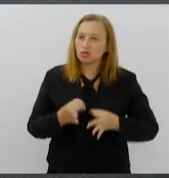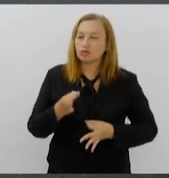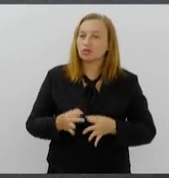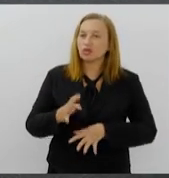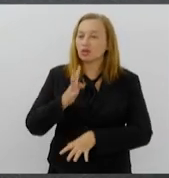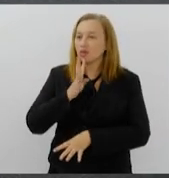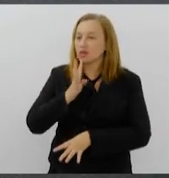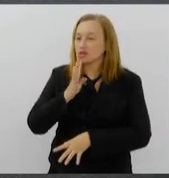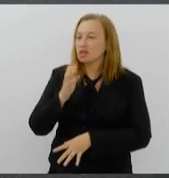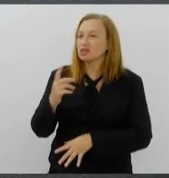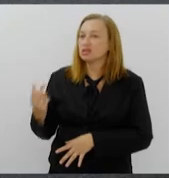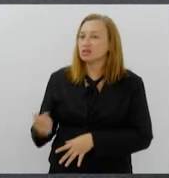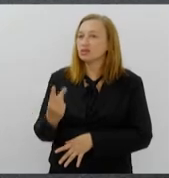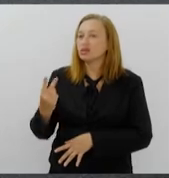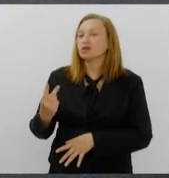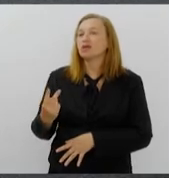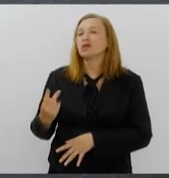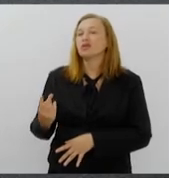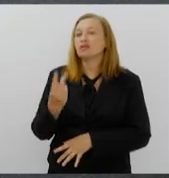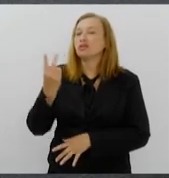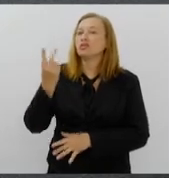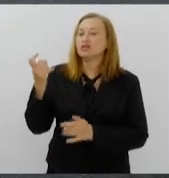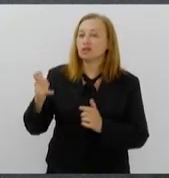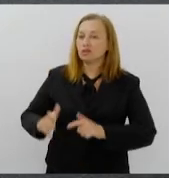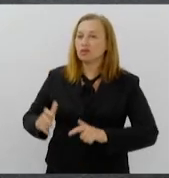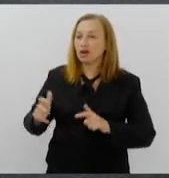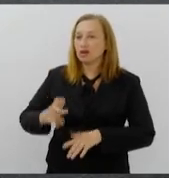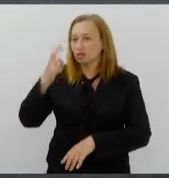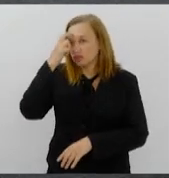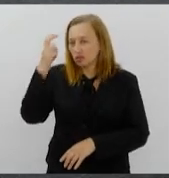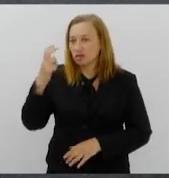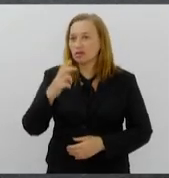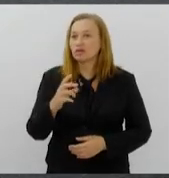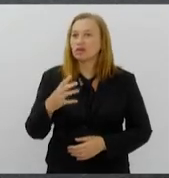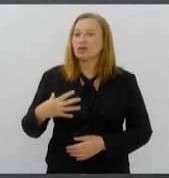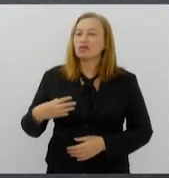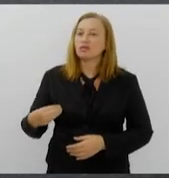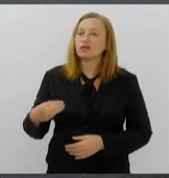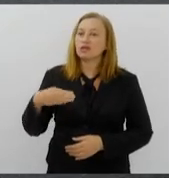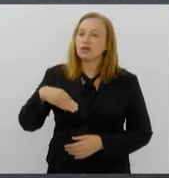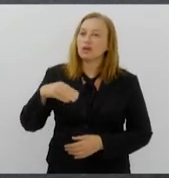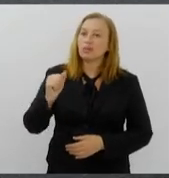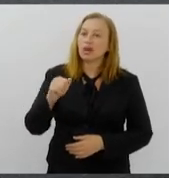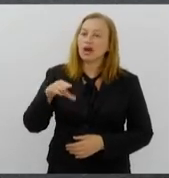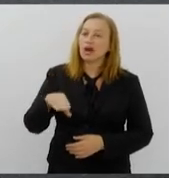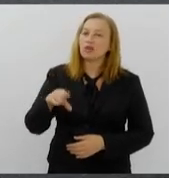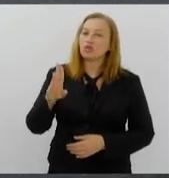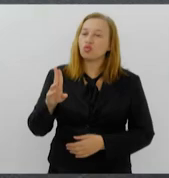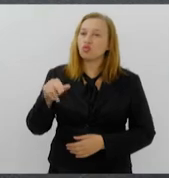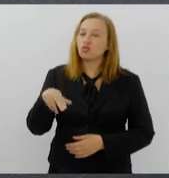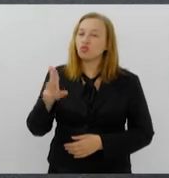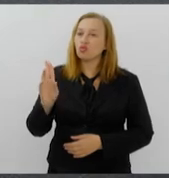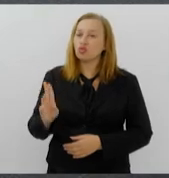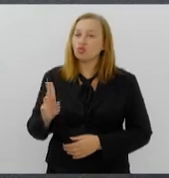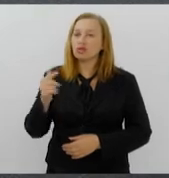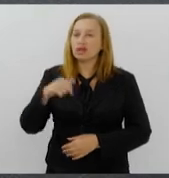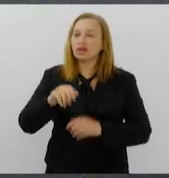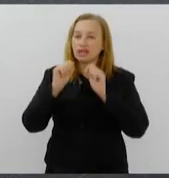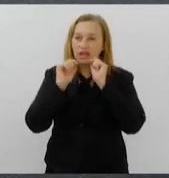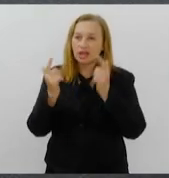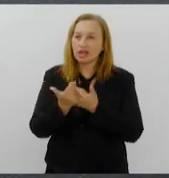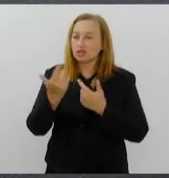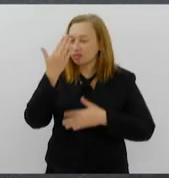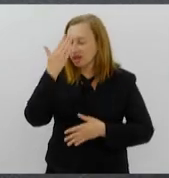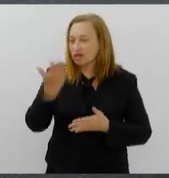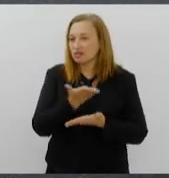centenária, essa instituição cultural. Então, é muito orgulho. Um filho de Macuco está aqui na Alerj prestando essa homenagem à nossa sociedade musical. Então, muito